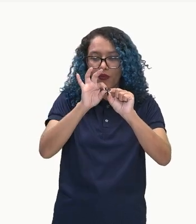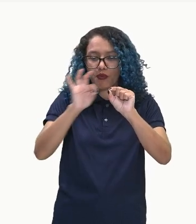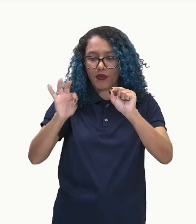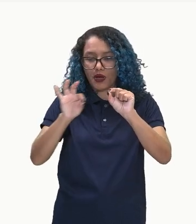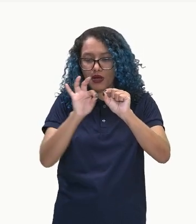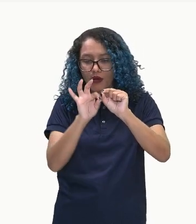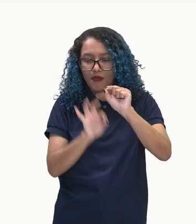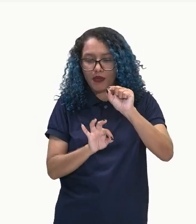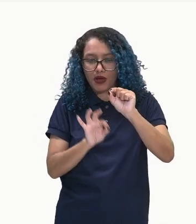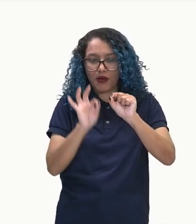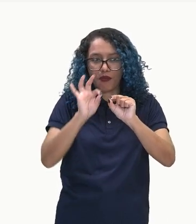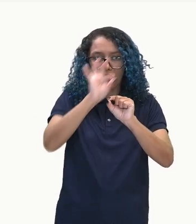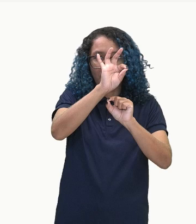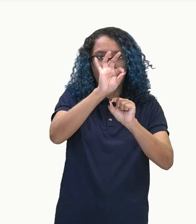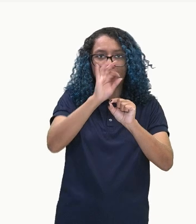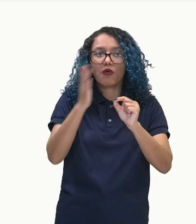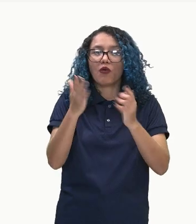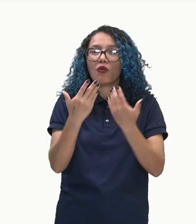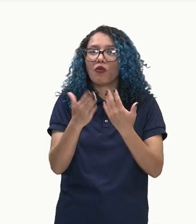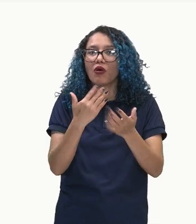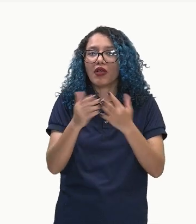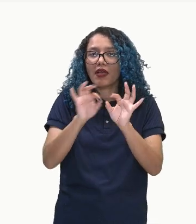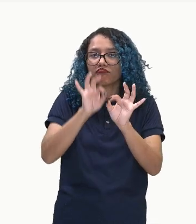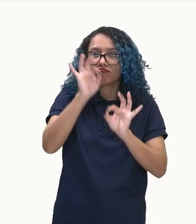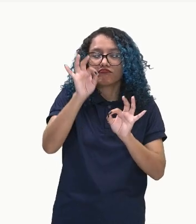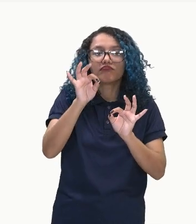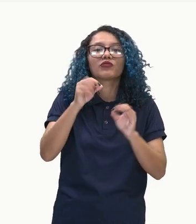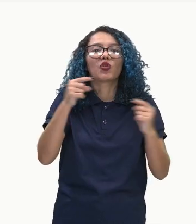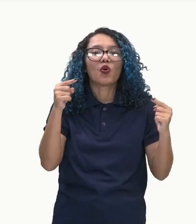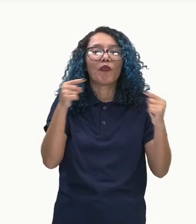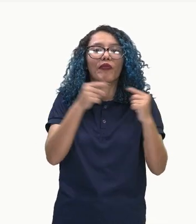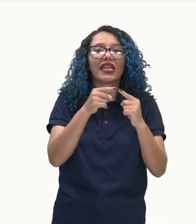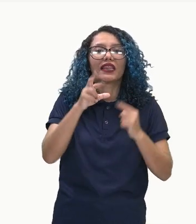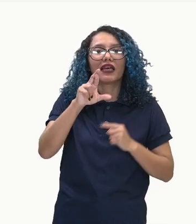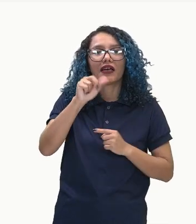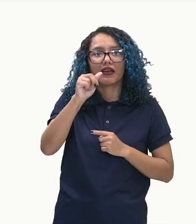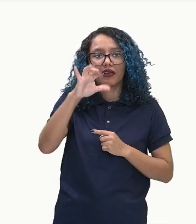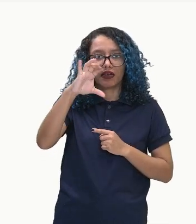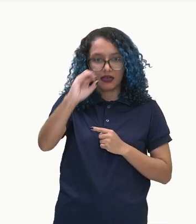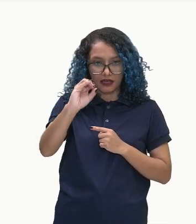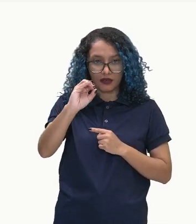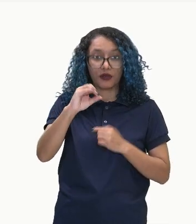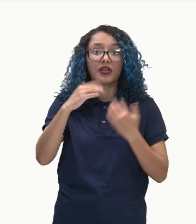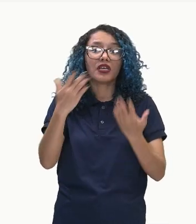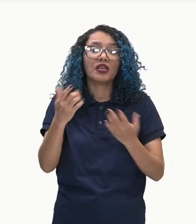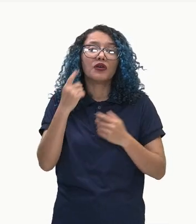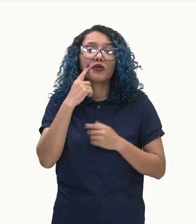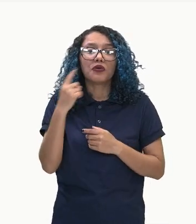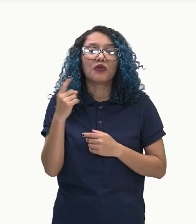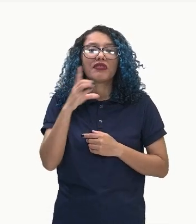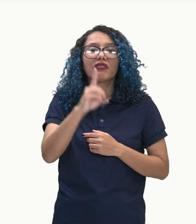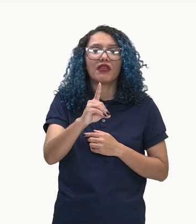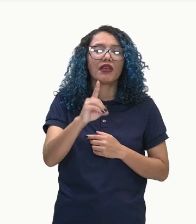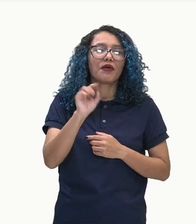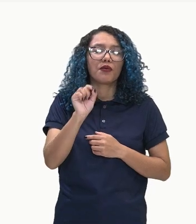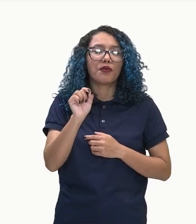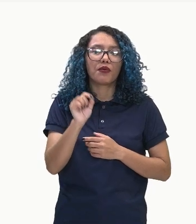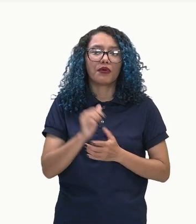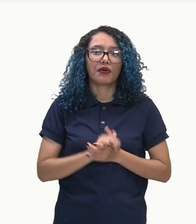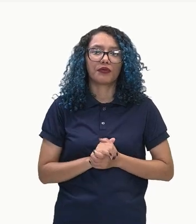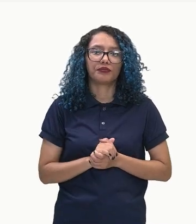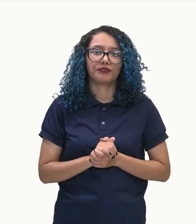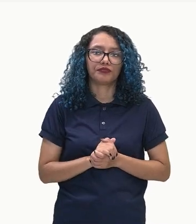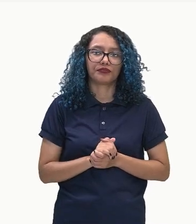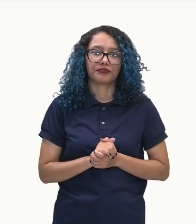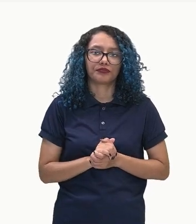raio. Uma observação importante é que o diâmetro, você deve perceber que o diâmetro que nós representamos